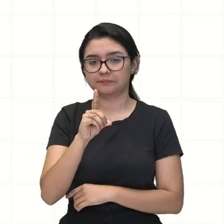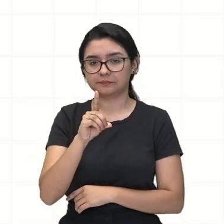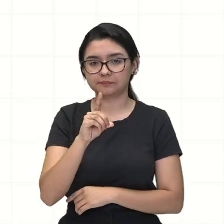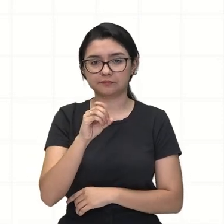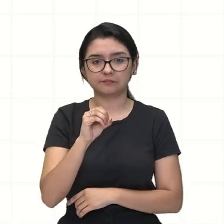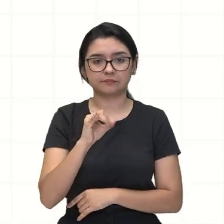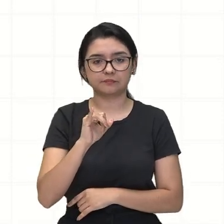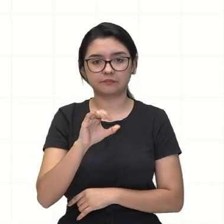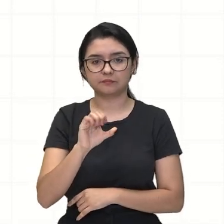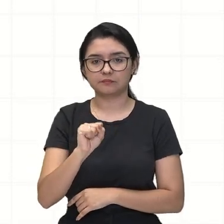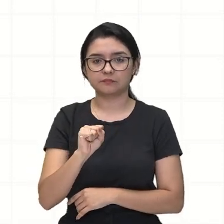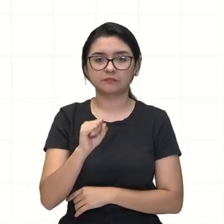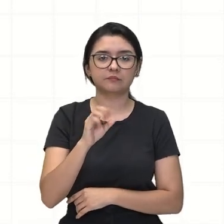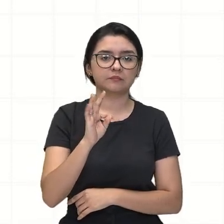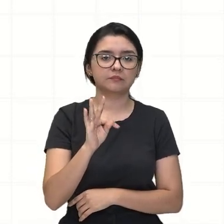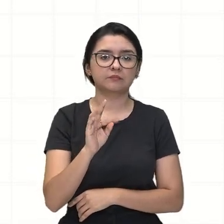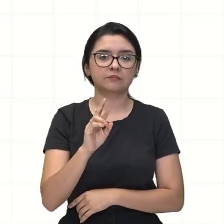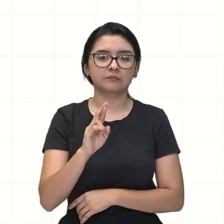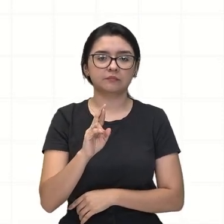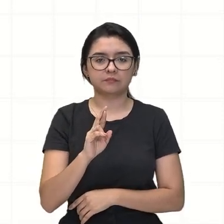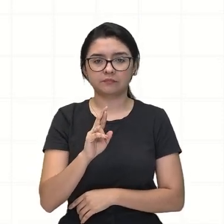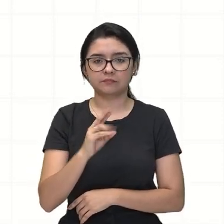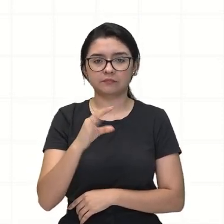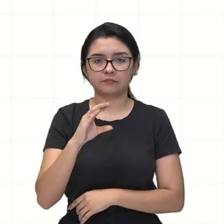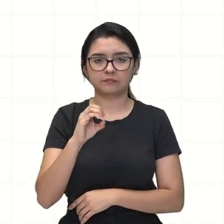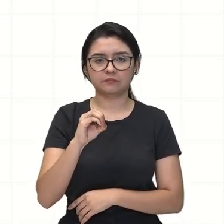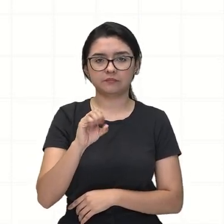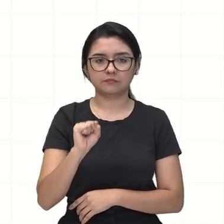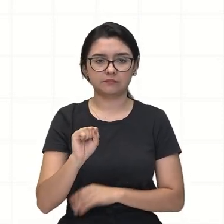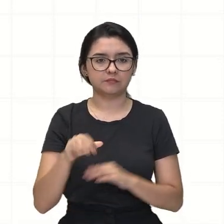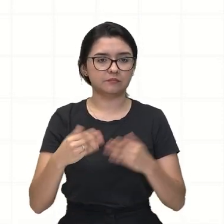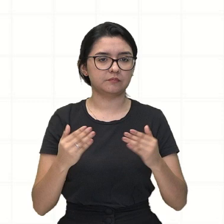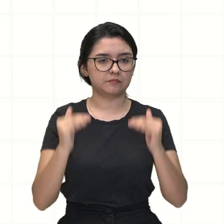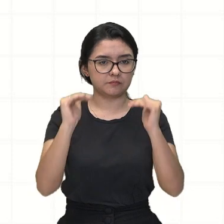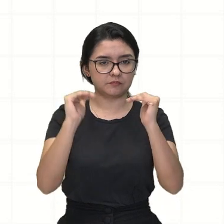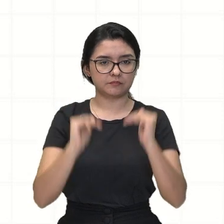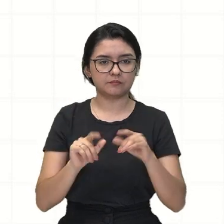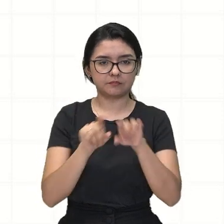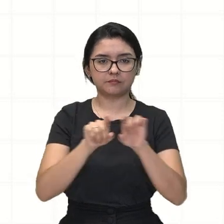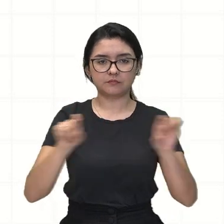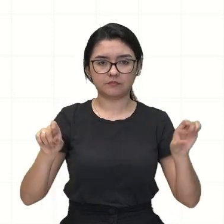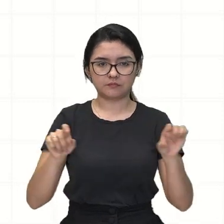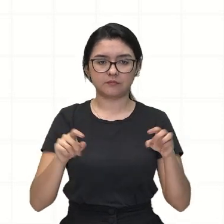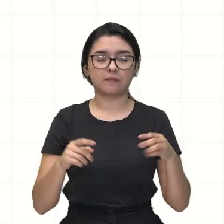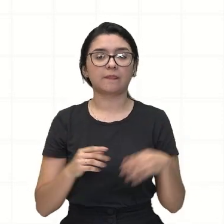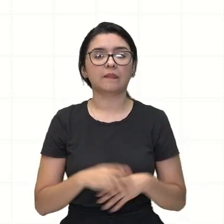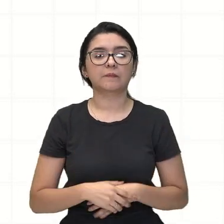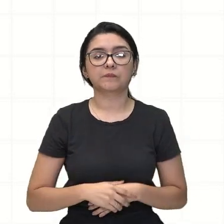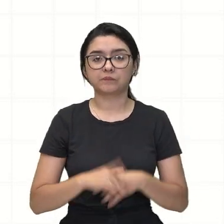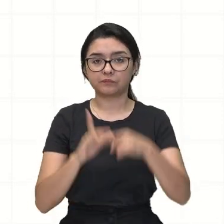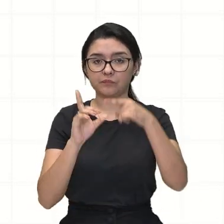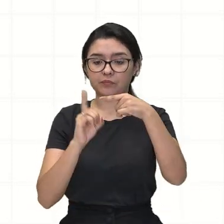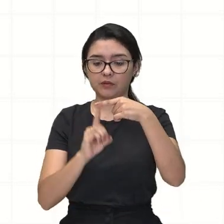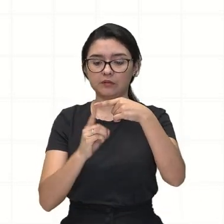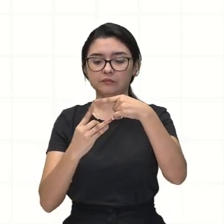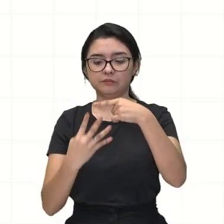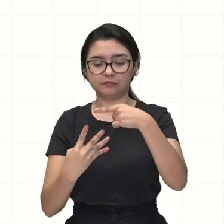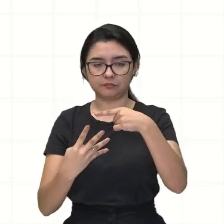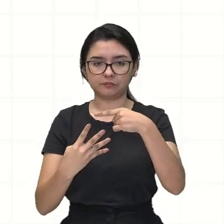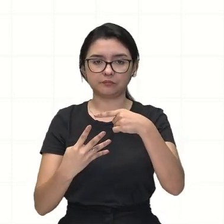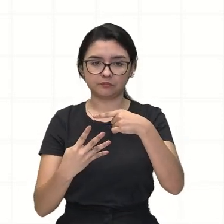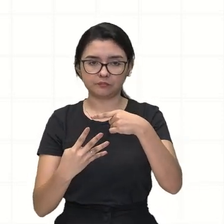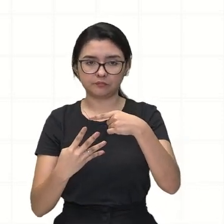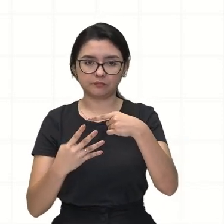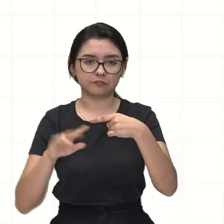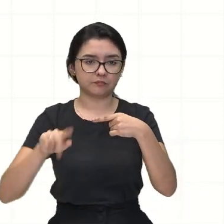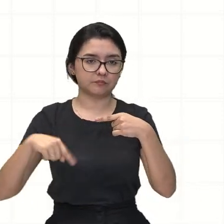Continuando. Falando agora aqui onde o denominador é 4. Nós vamos primeiro dar informação sobre o numerador e depois